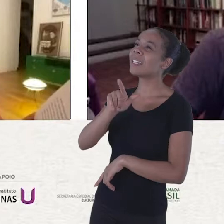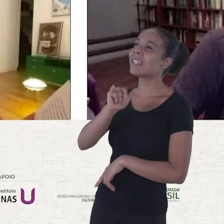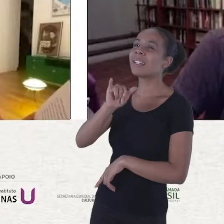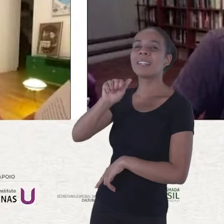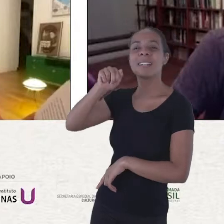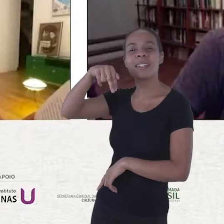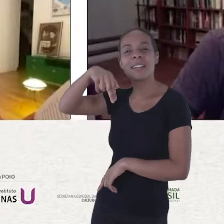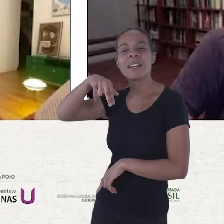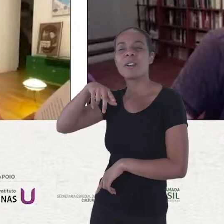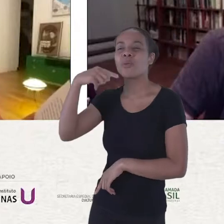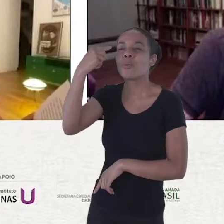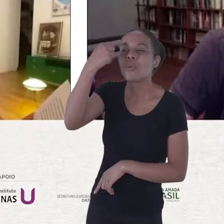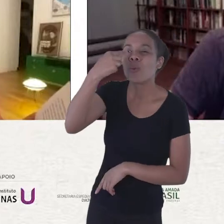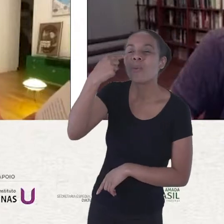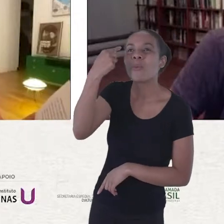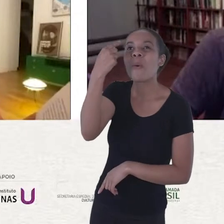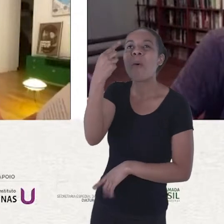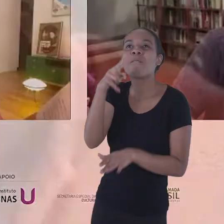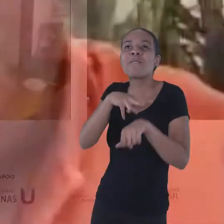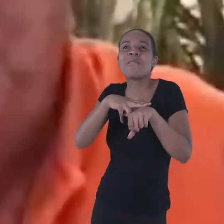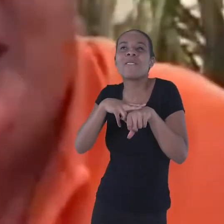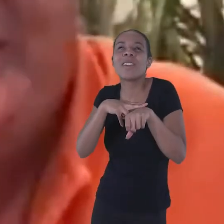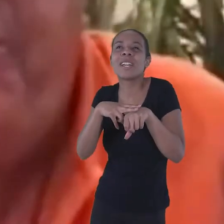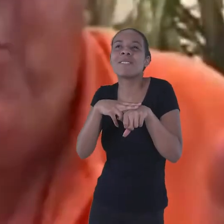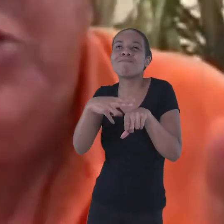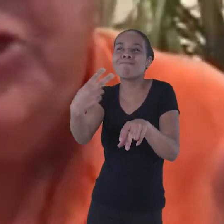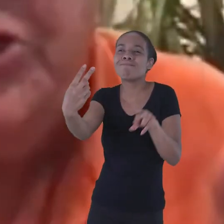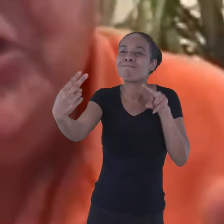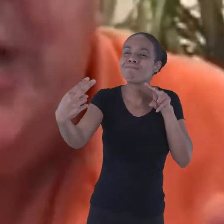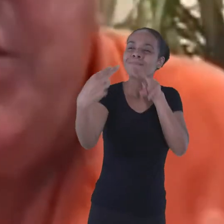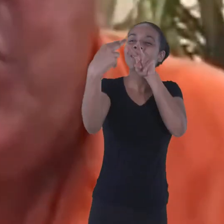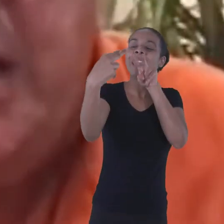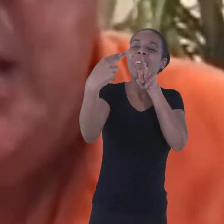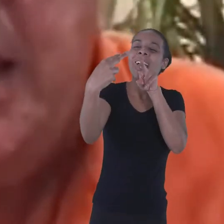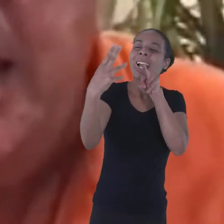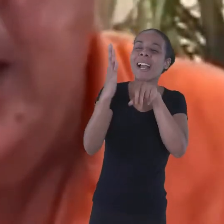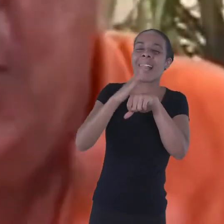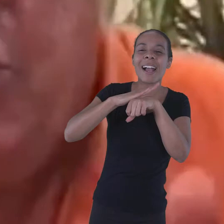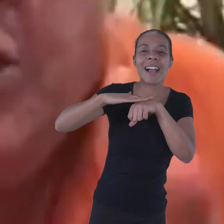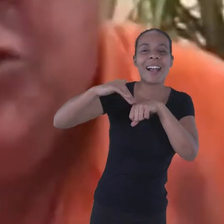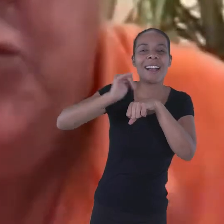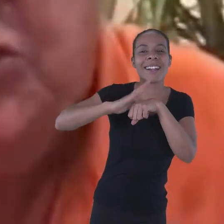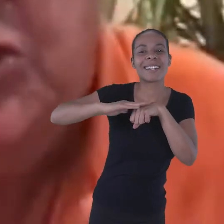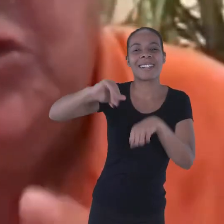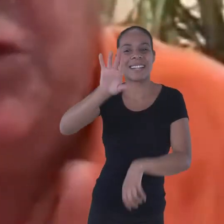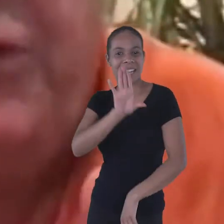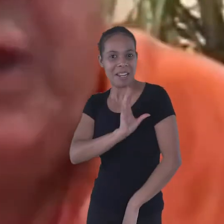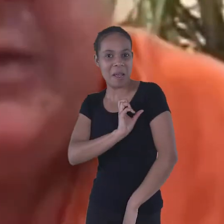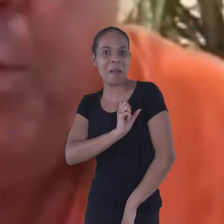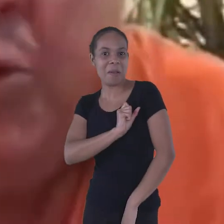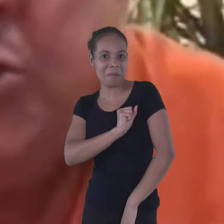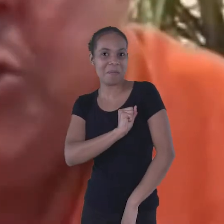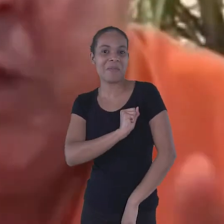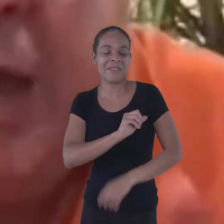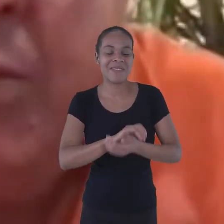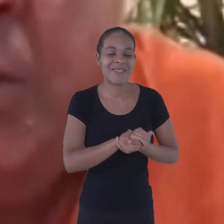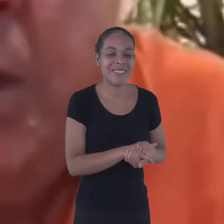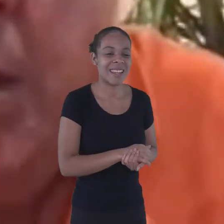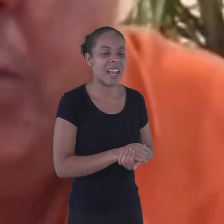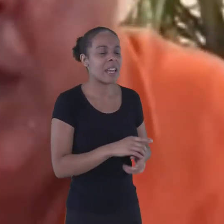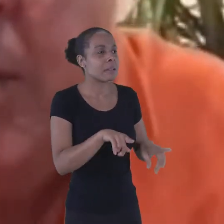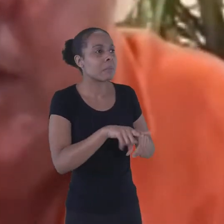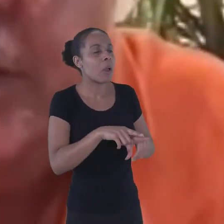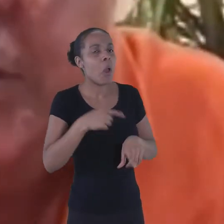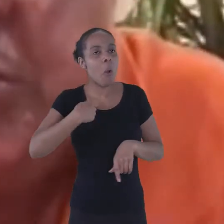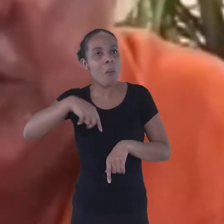e prometem amor. Aí, pô, tinha o Bazar Paulistinha lá em Goiânia, que é o que tinha os discos. Eu fui lá, seu Paulistinha,